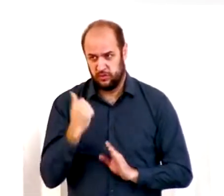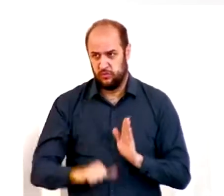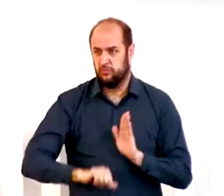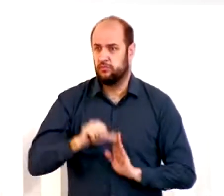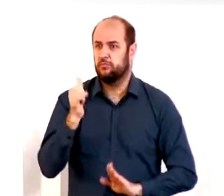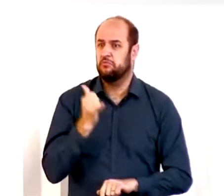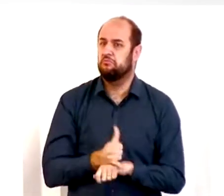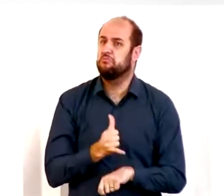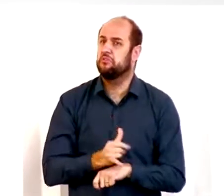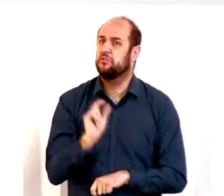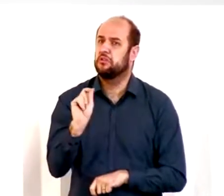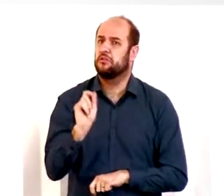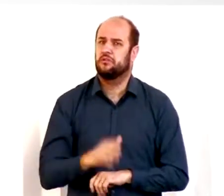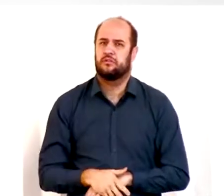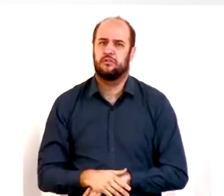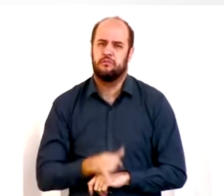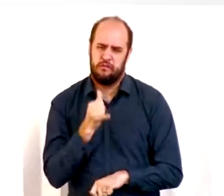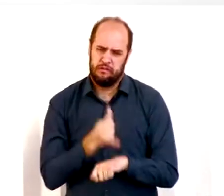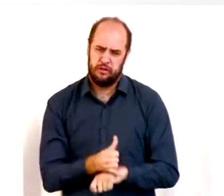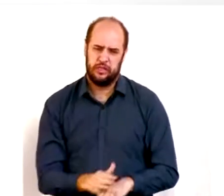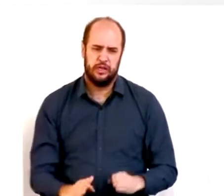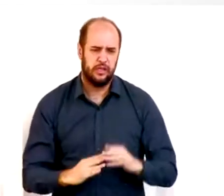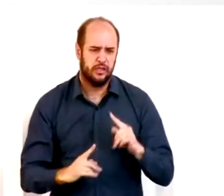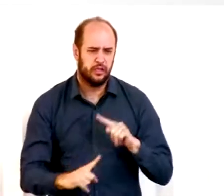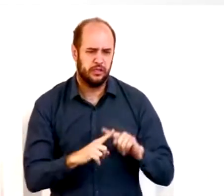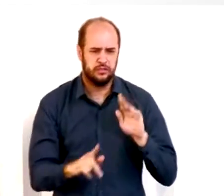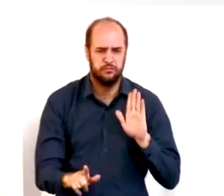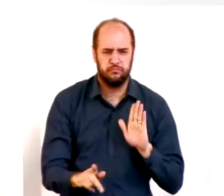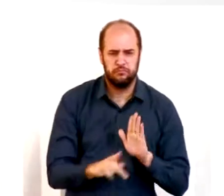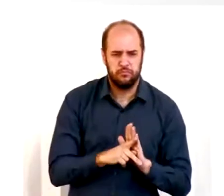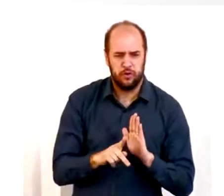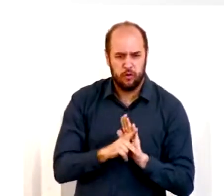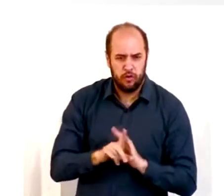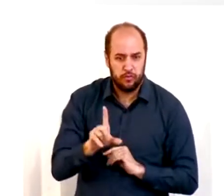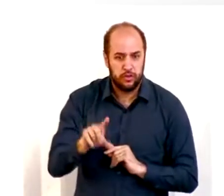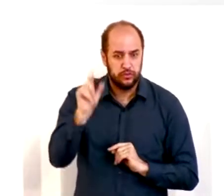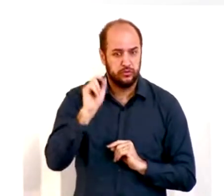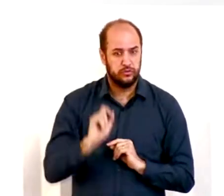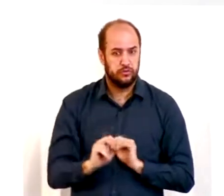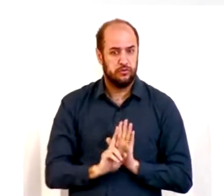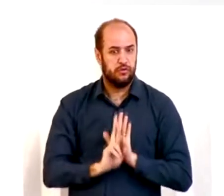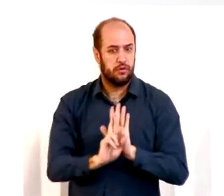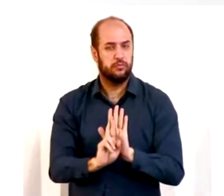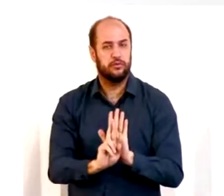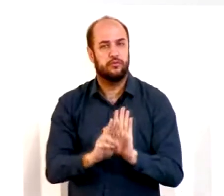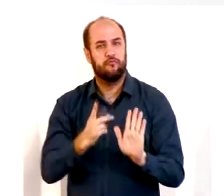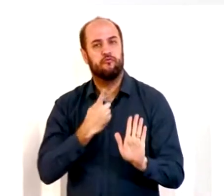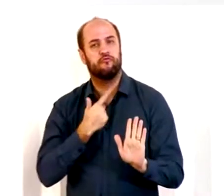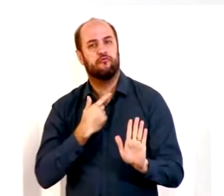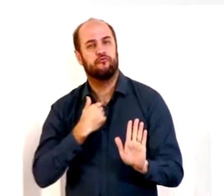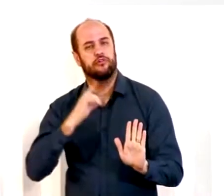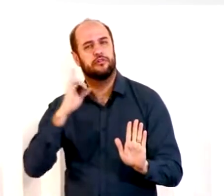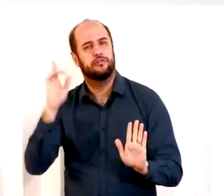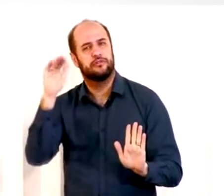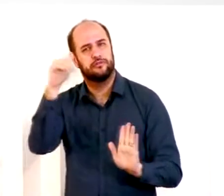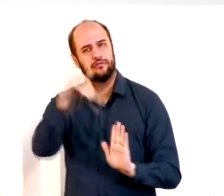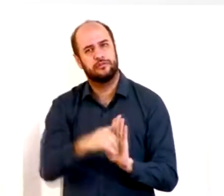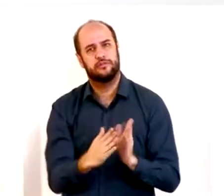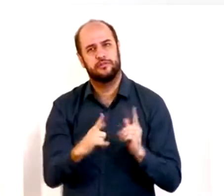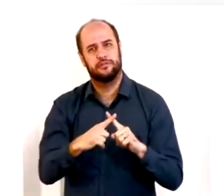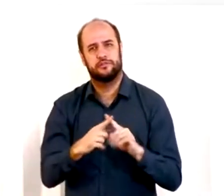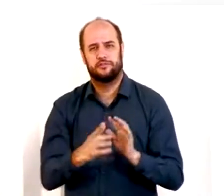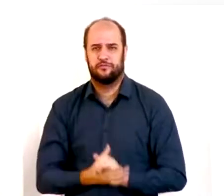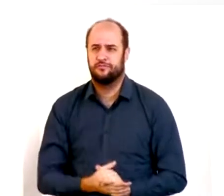seus líderes, os líderes que ela escolhe para que representem a vontade de Deus no meio da igreja. Então essa é uma mensagem